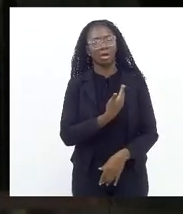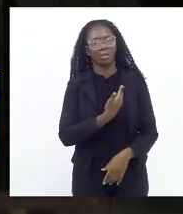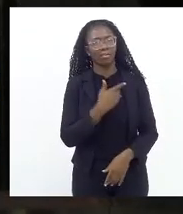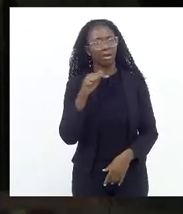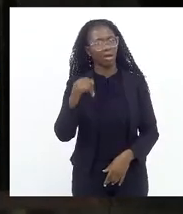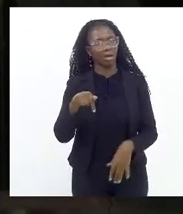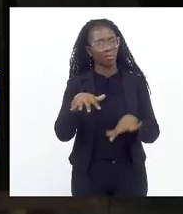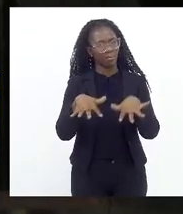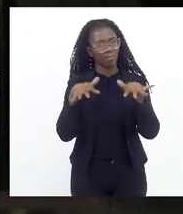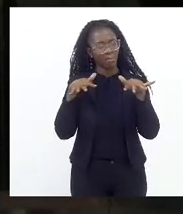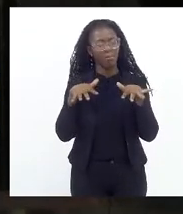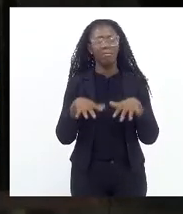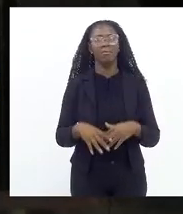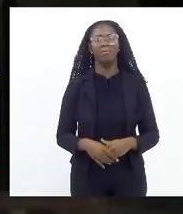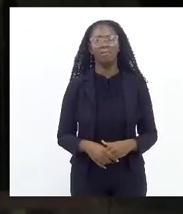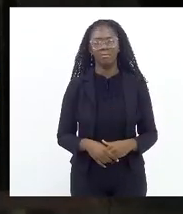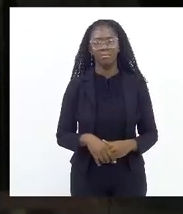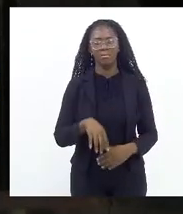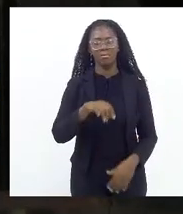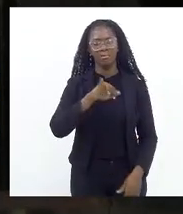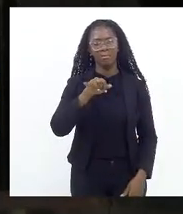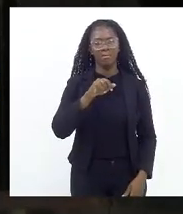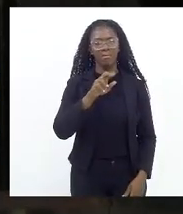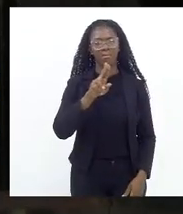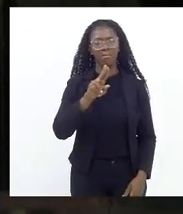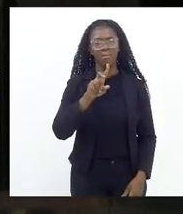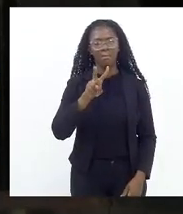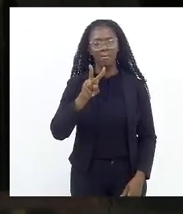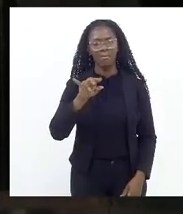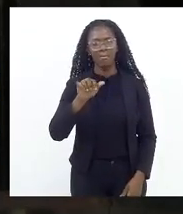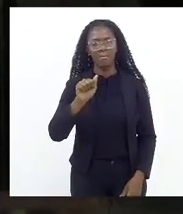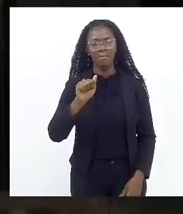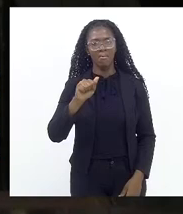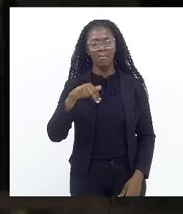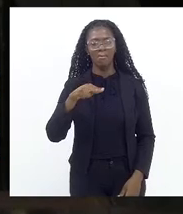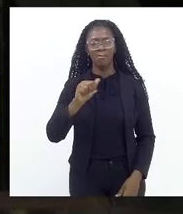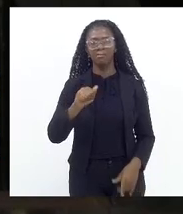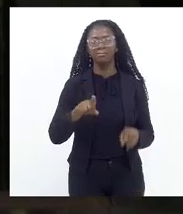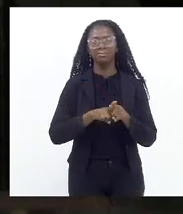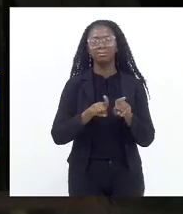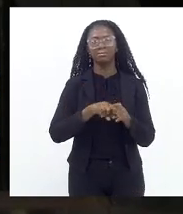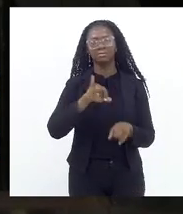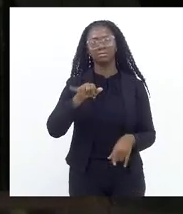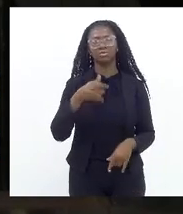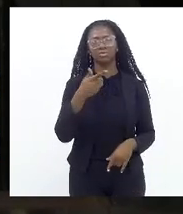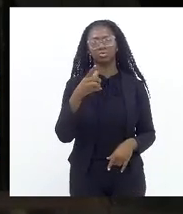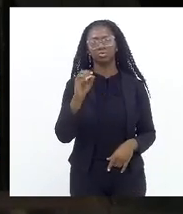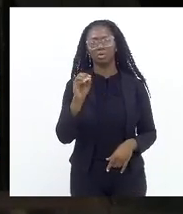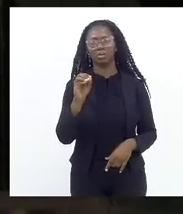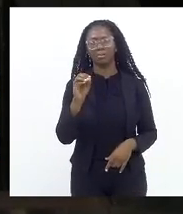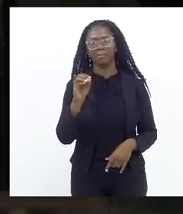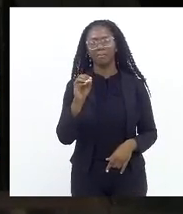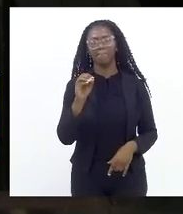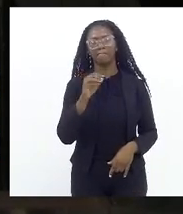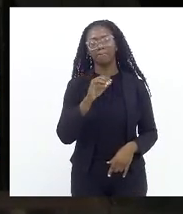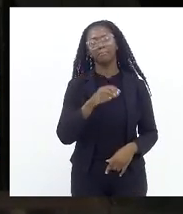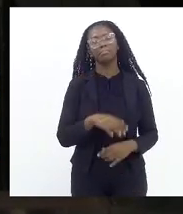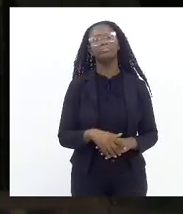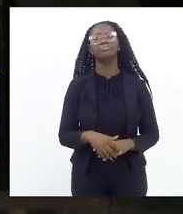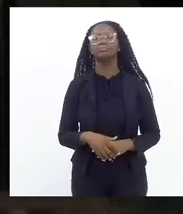Parlamento, Gil Viana e João Peixoto. No Brasil